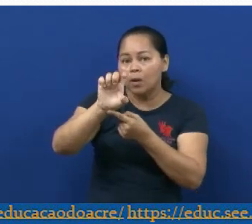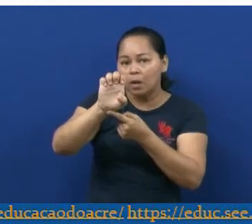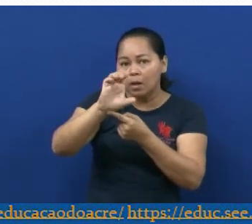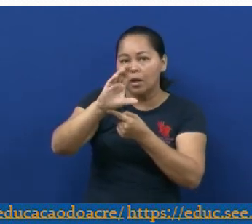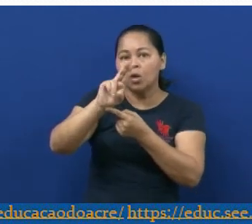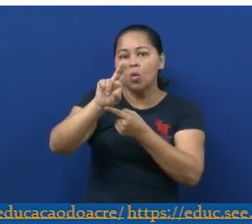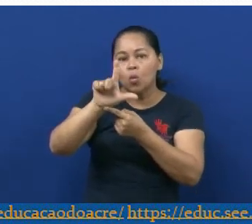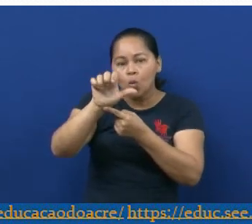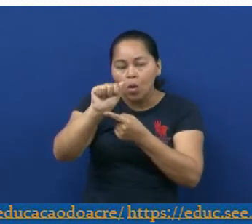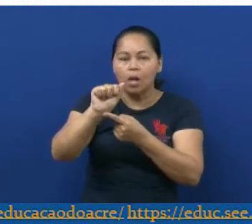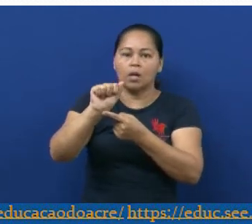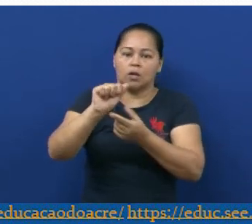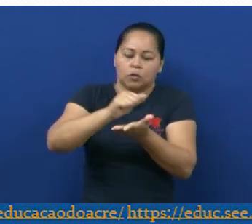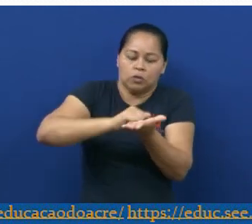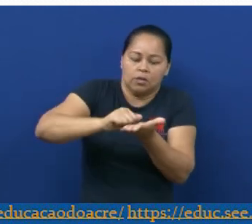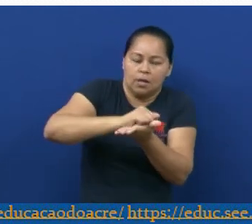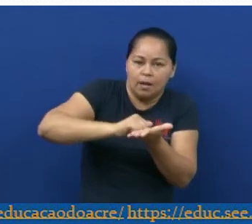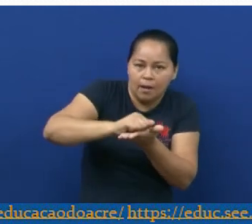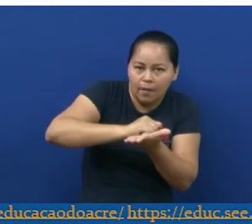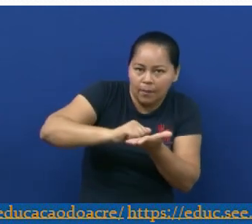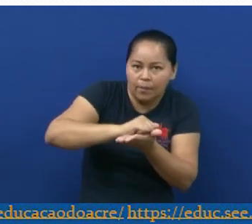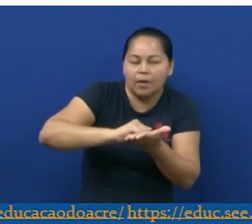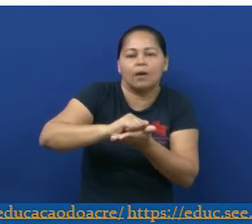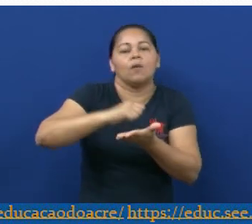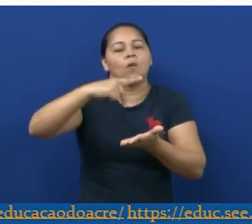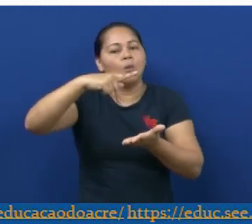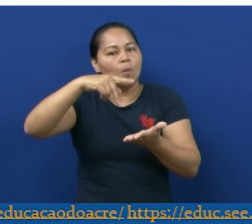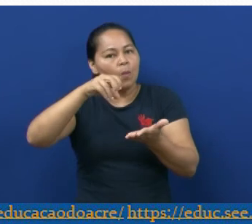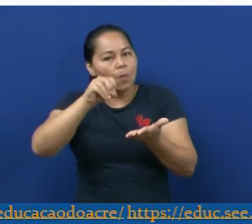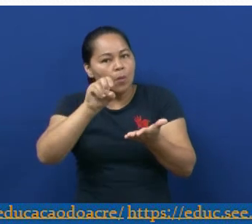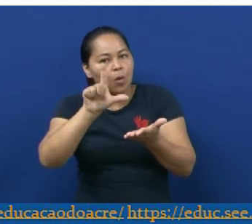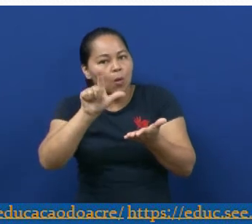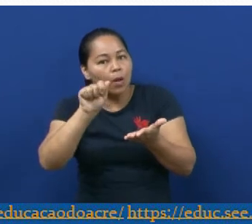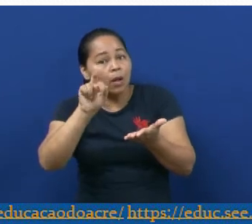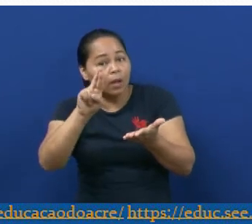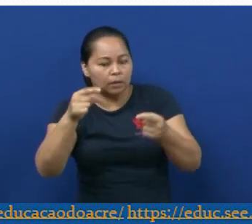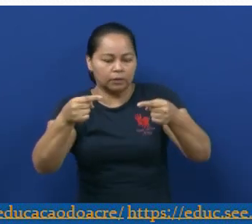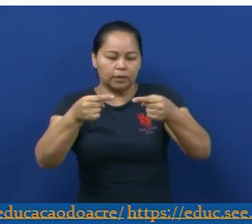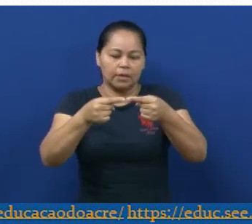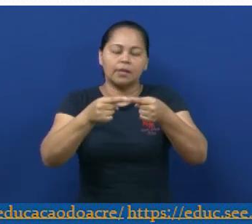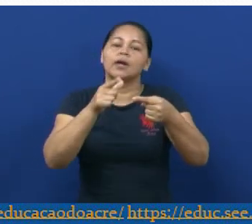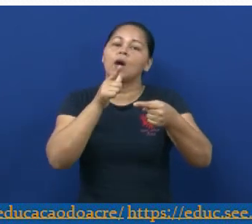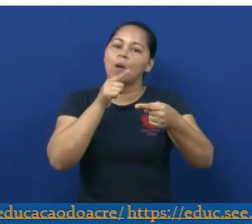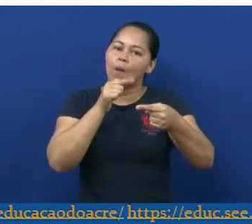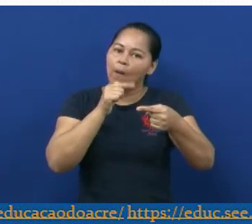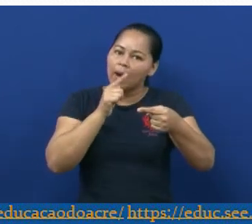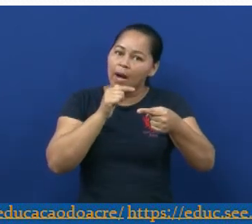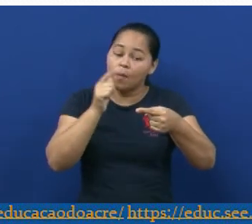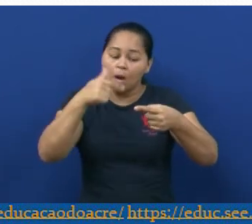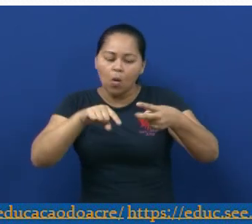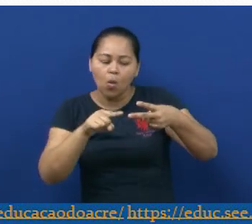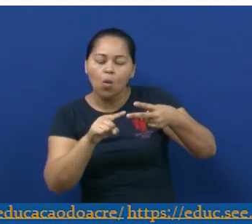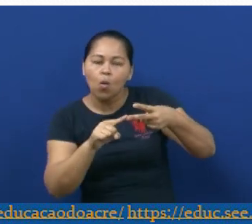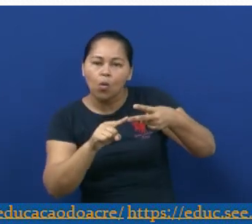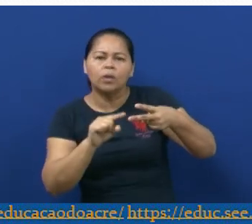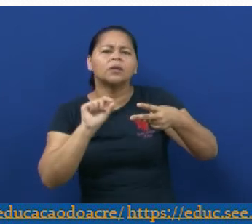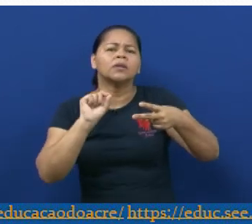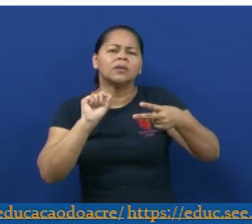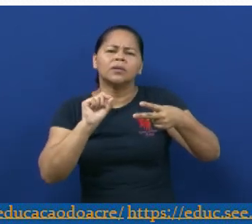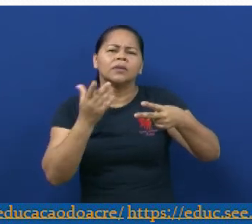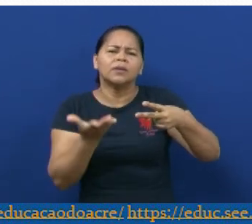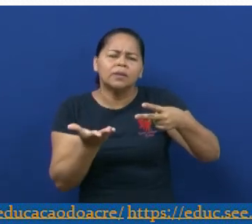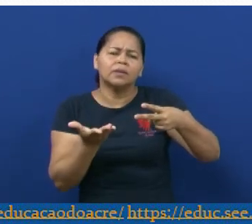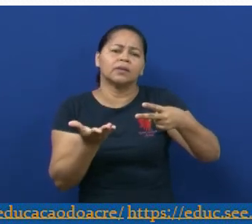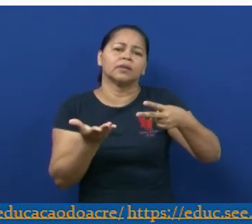parte hidrofílica, ou seja, polar, capaz de se ligar com a água, e com uma parte hidrofóbico,